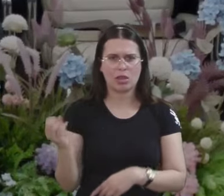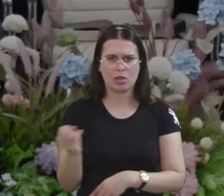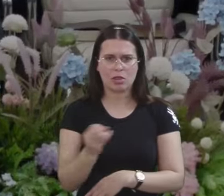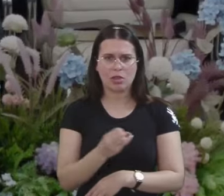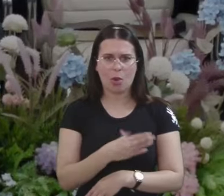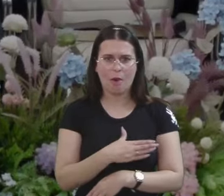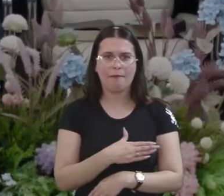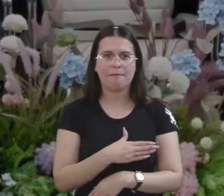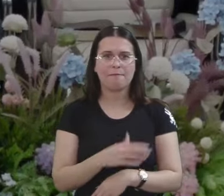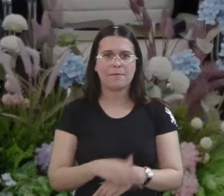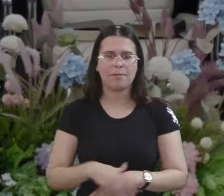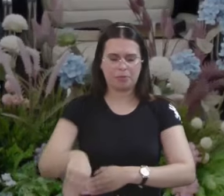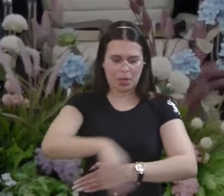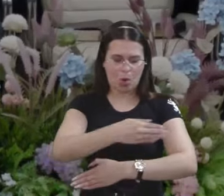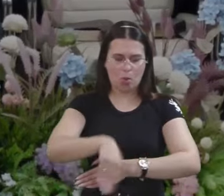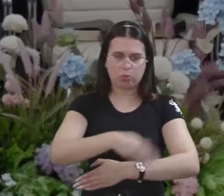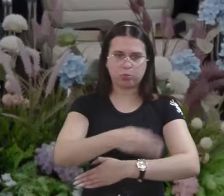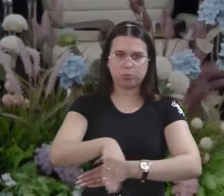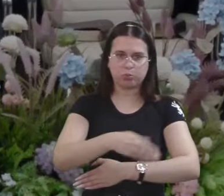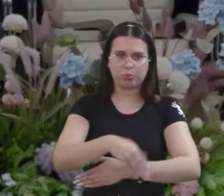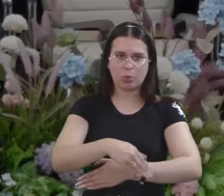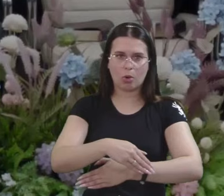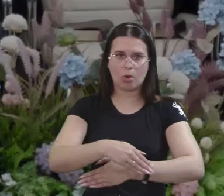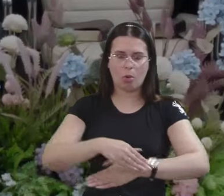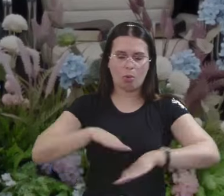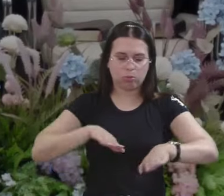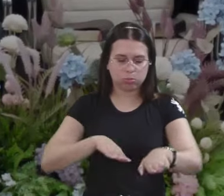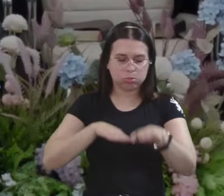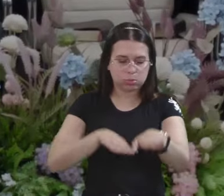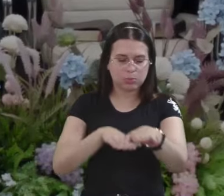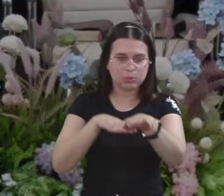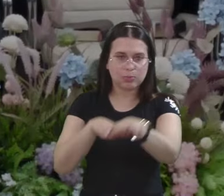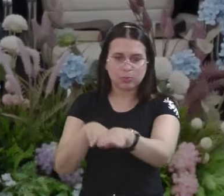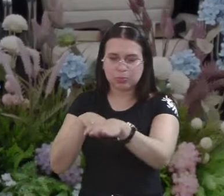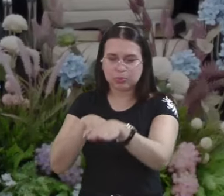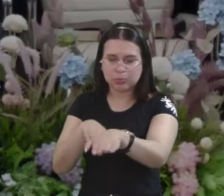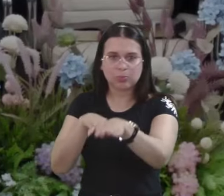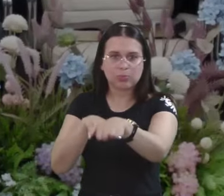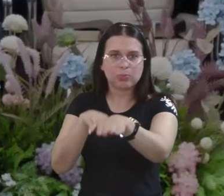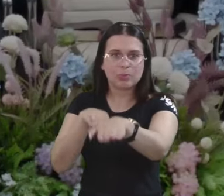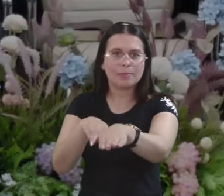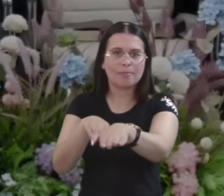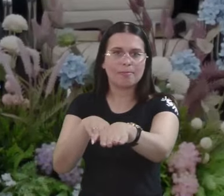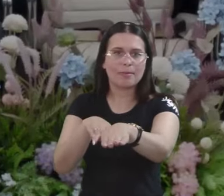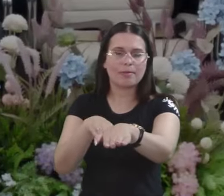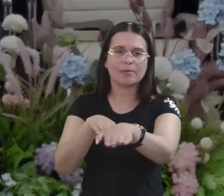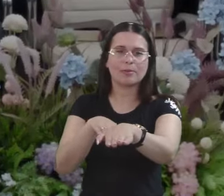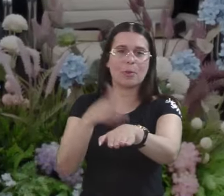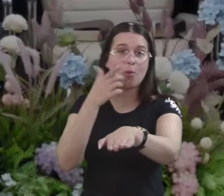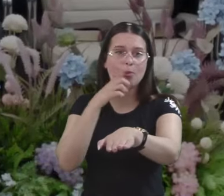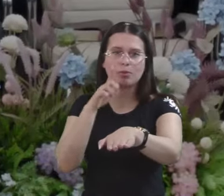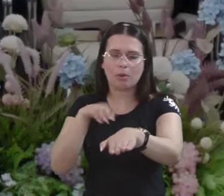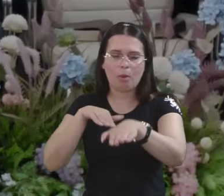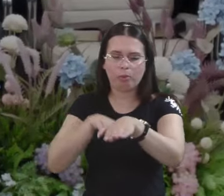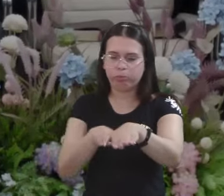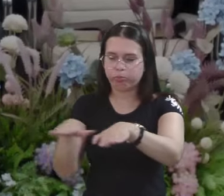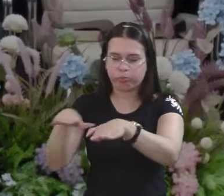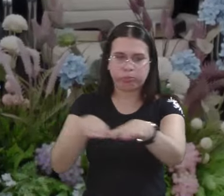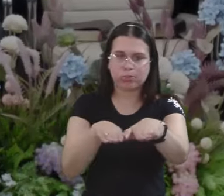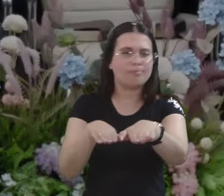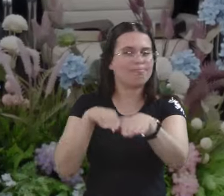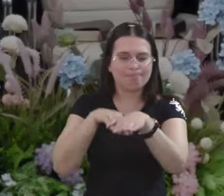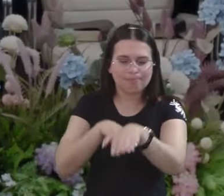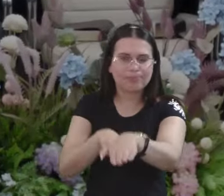rua, telão na rua. Era feriado em Perus do dia do Madempe, e de lá até aqui não nos